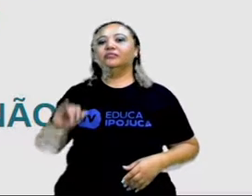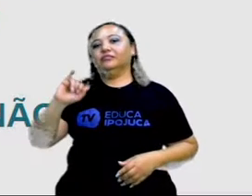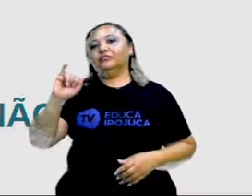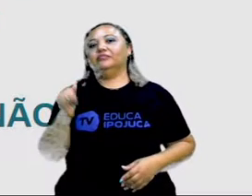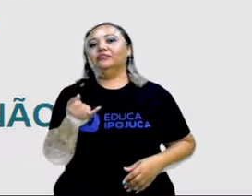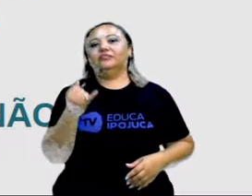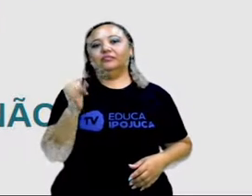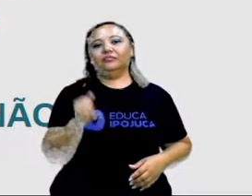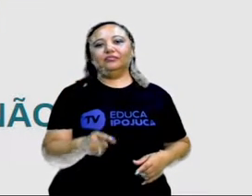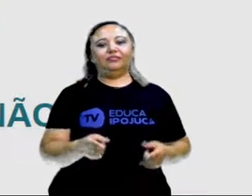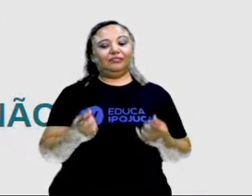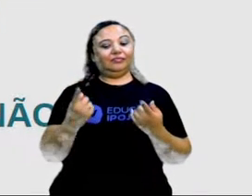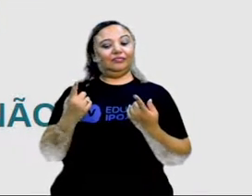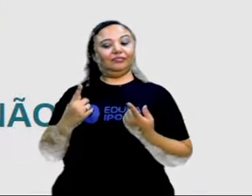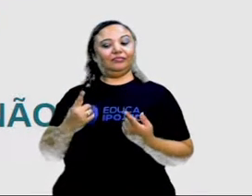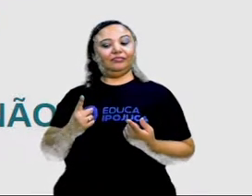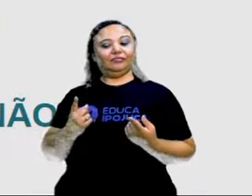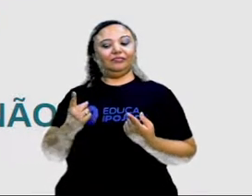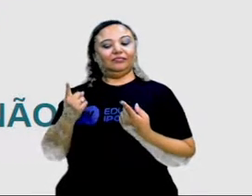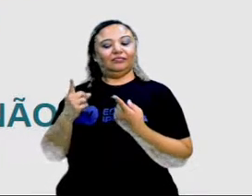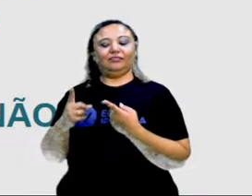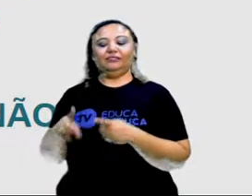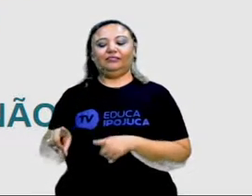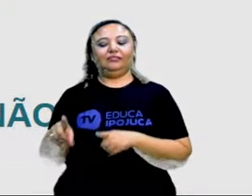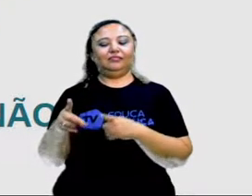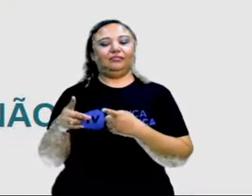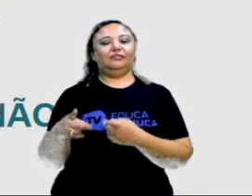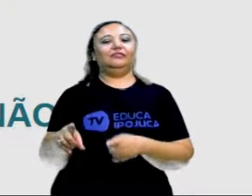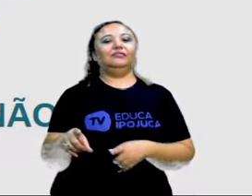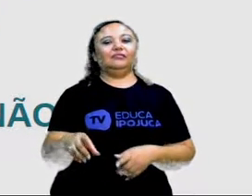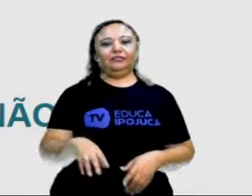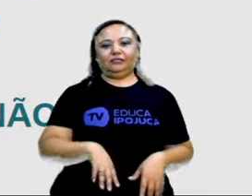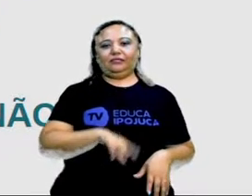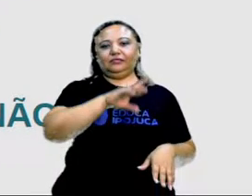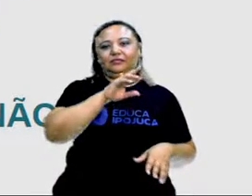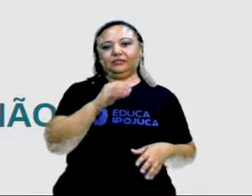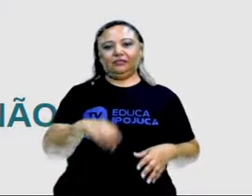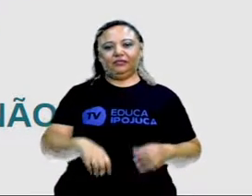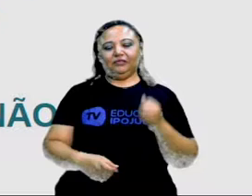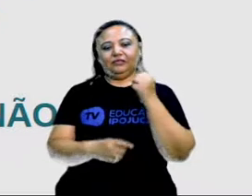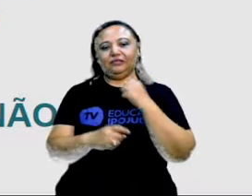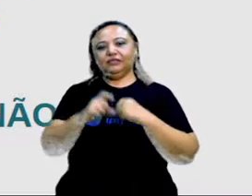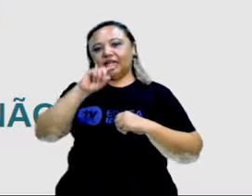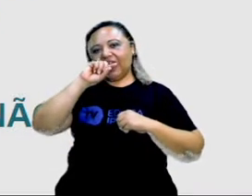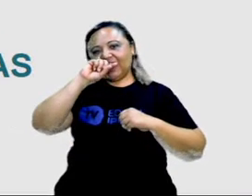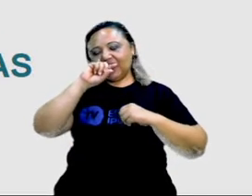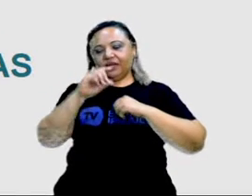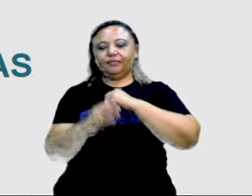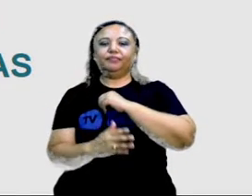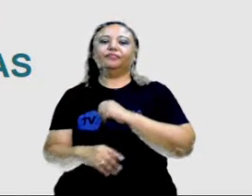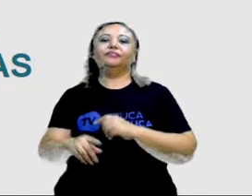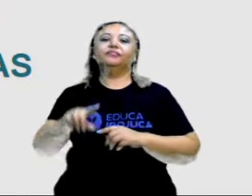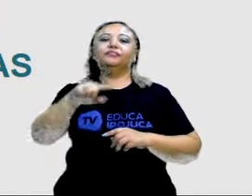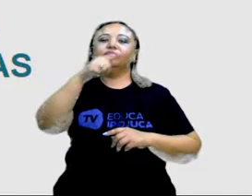para provocar inveja nos outros animais que não podiam voadores voar.